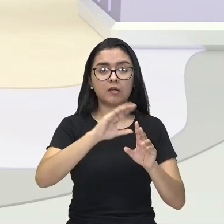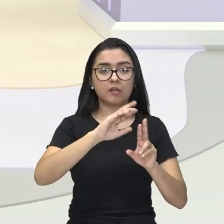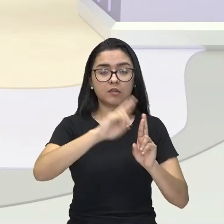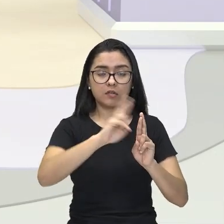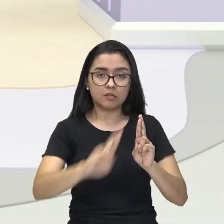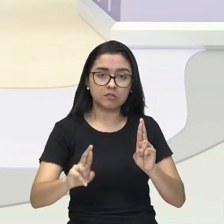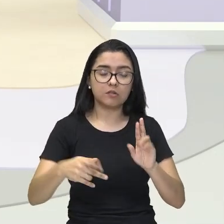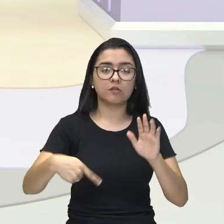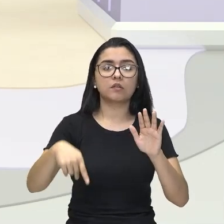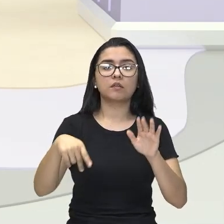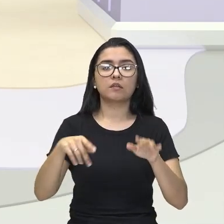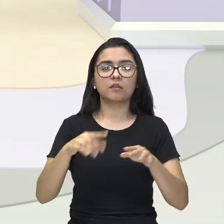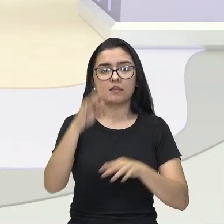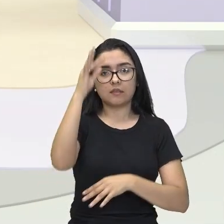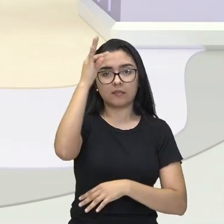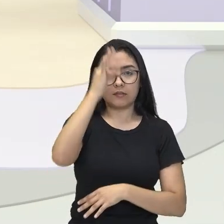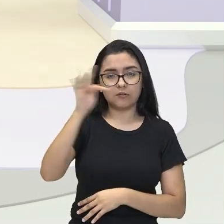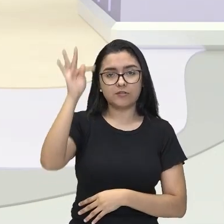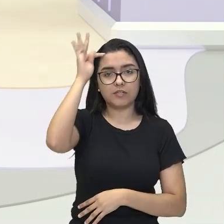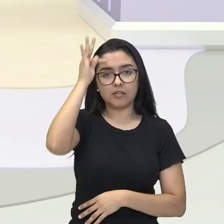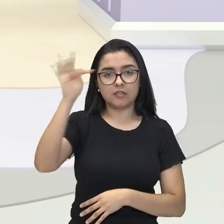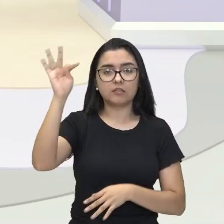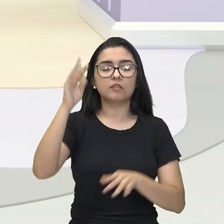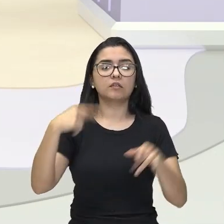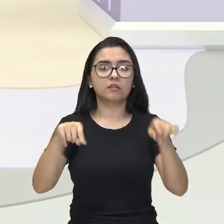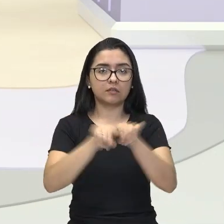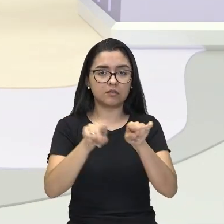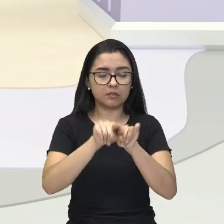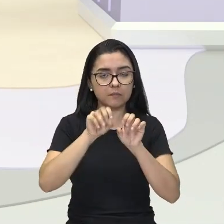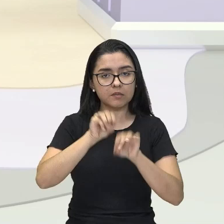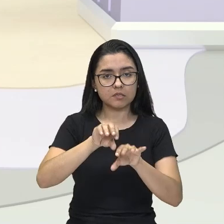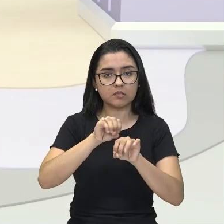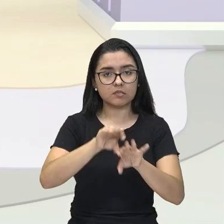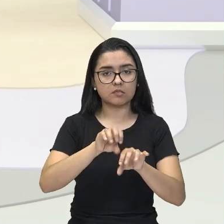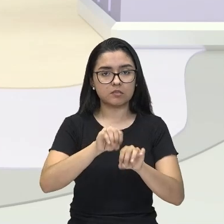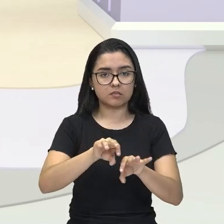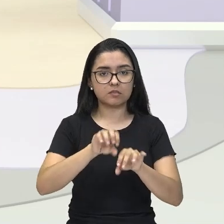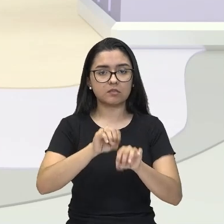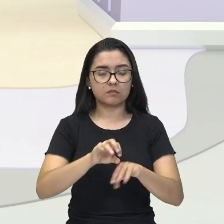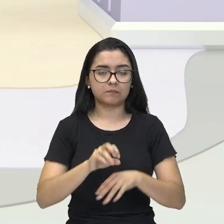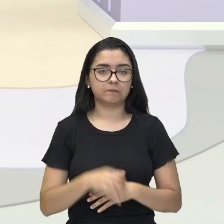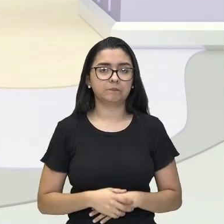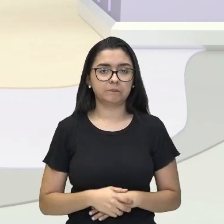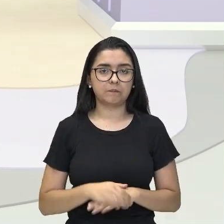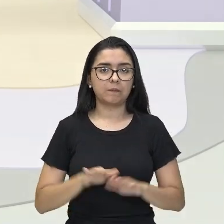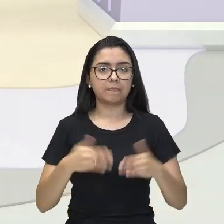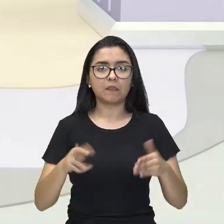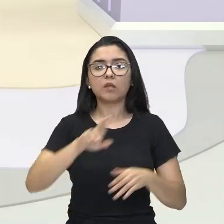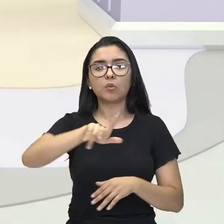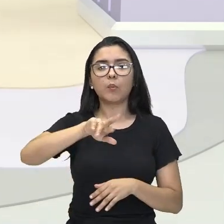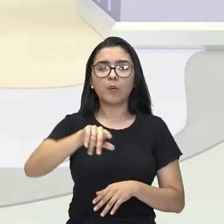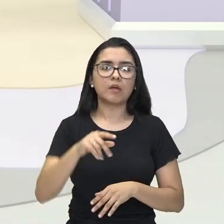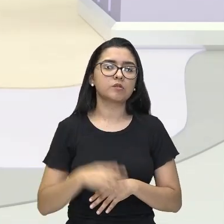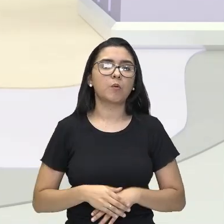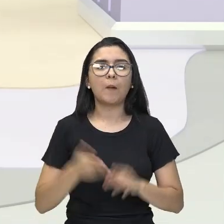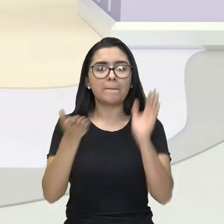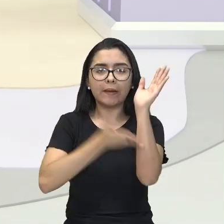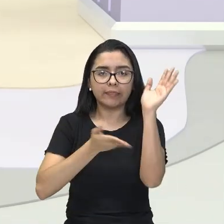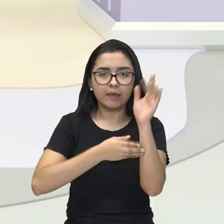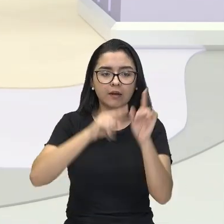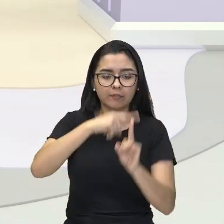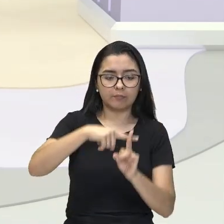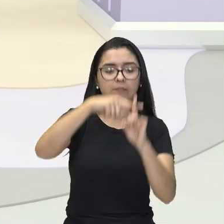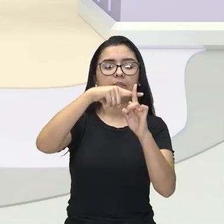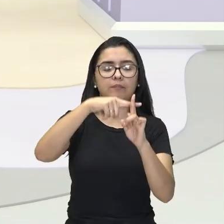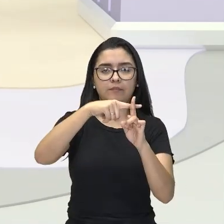faz parte da teologia, dos ensinamentos mais essenciais da fé cristã. Então não são apenas duas hastes de madeira